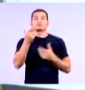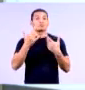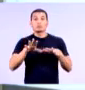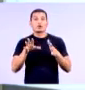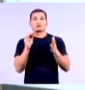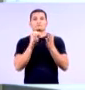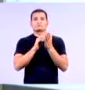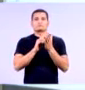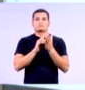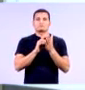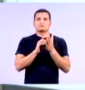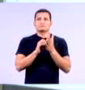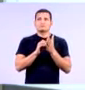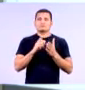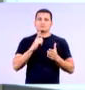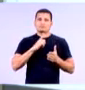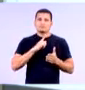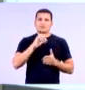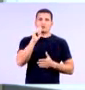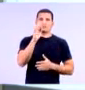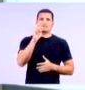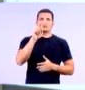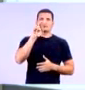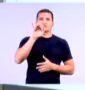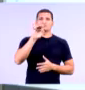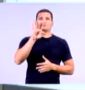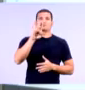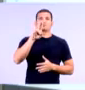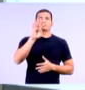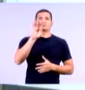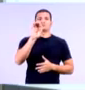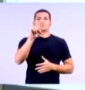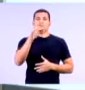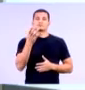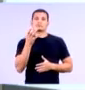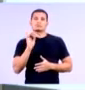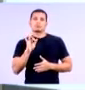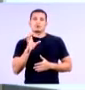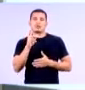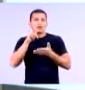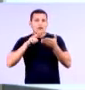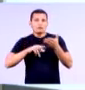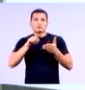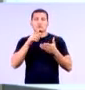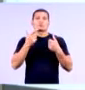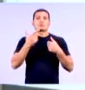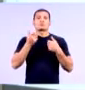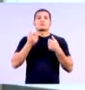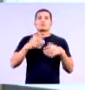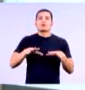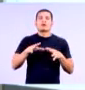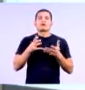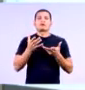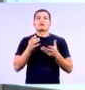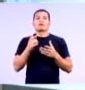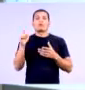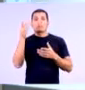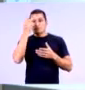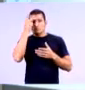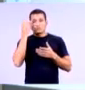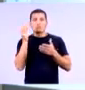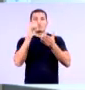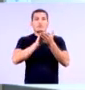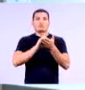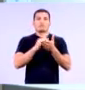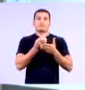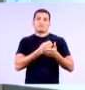hoje ainda, né? Tem atributos que você só quer ler. Você não quer permitir que ninguém coloque um valor lá dentro. Então, se eu